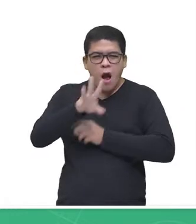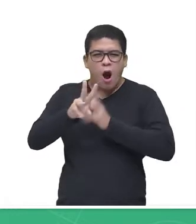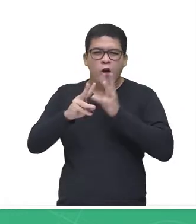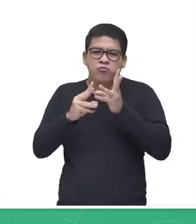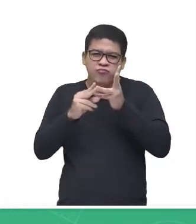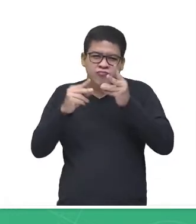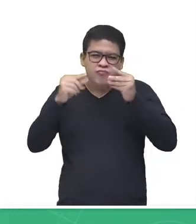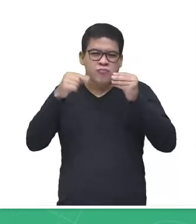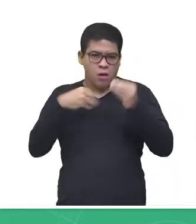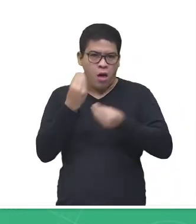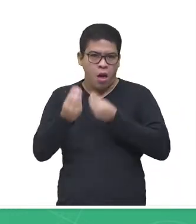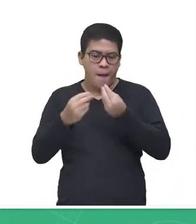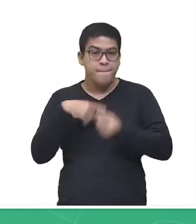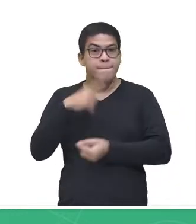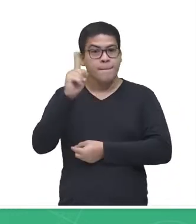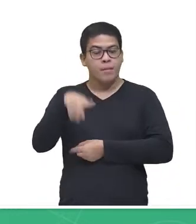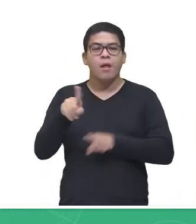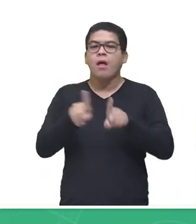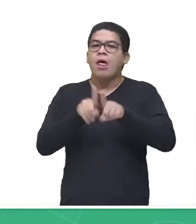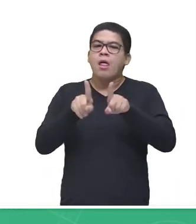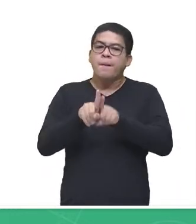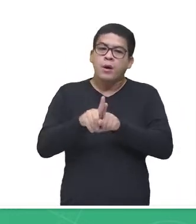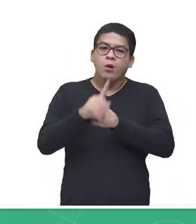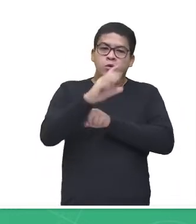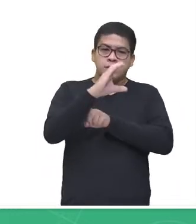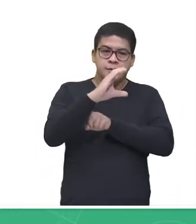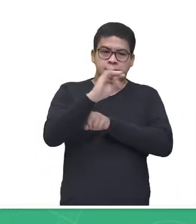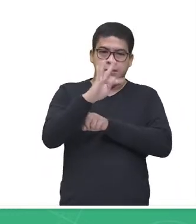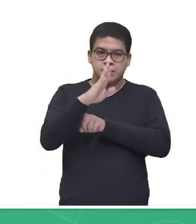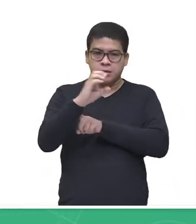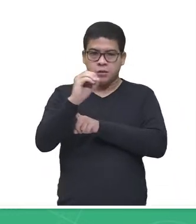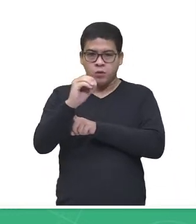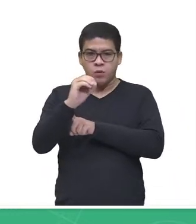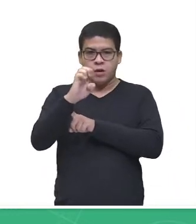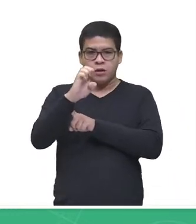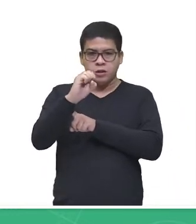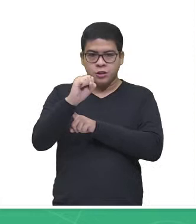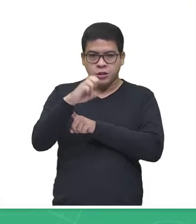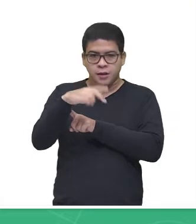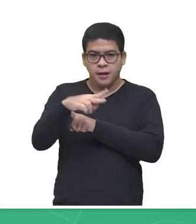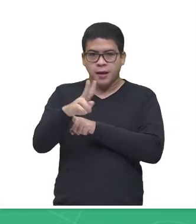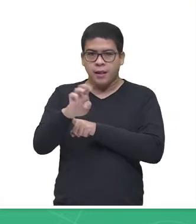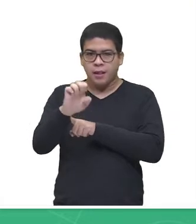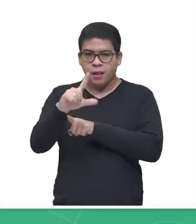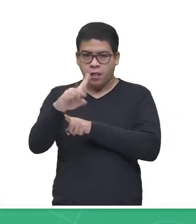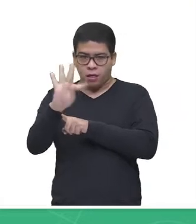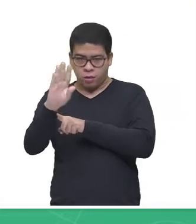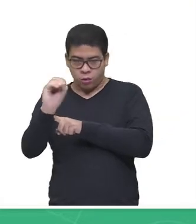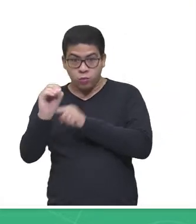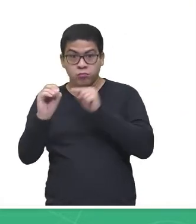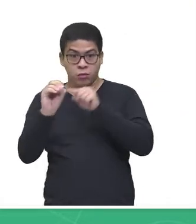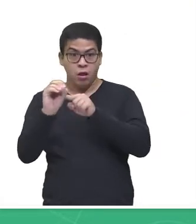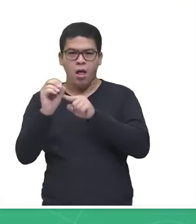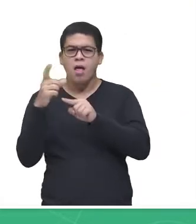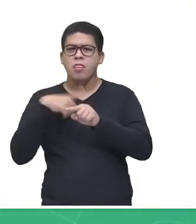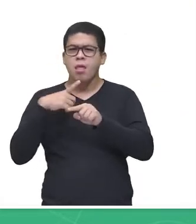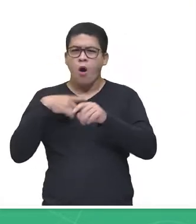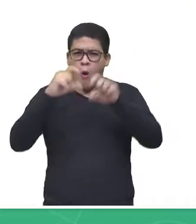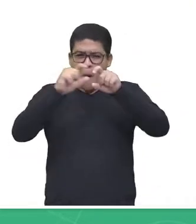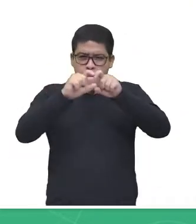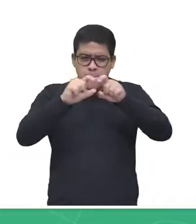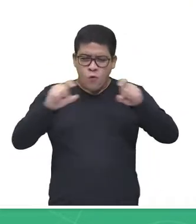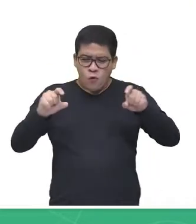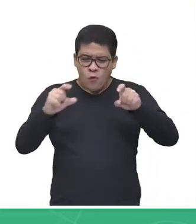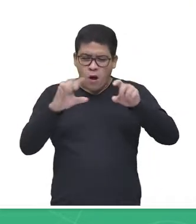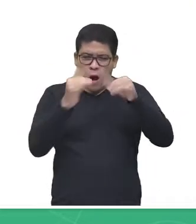citossol. O citoesqueleto, ele é formado por tubos e filamentos de proteína, que